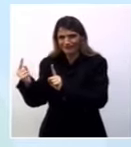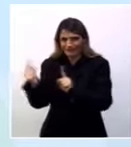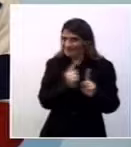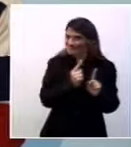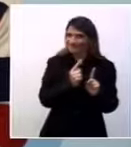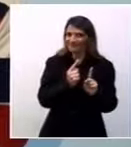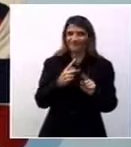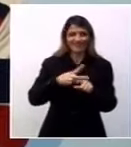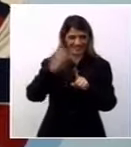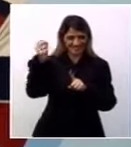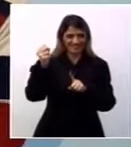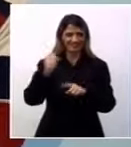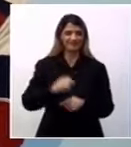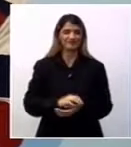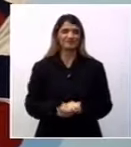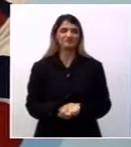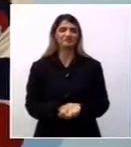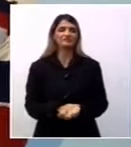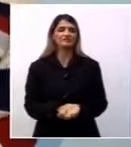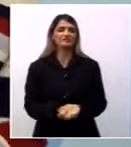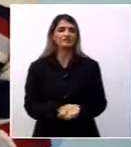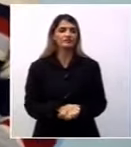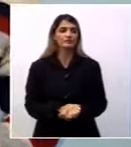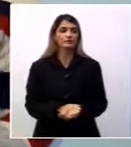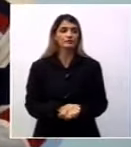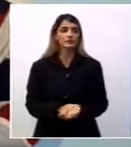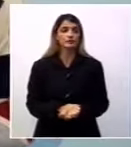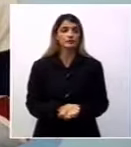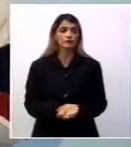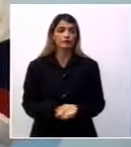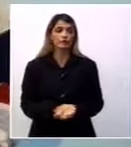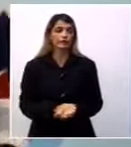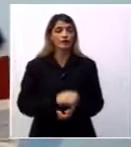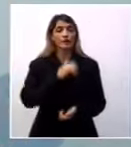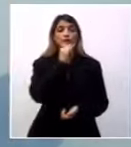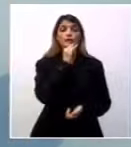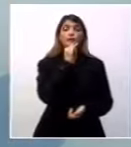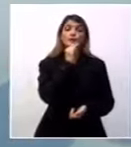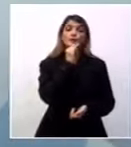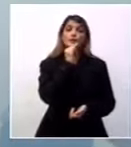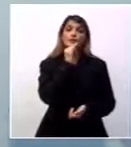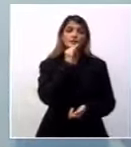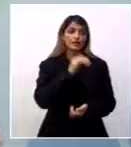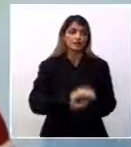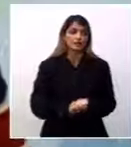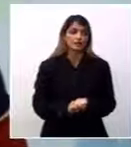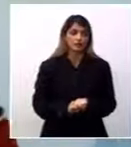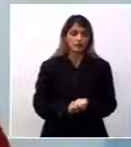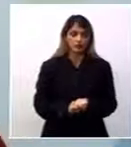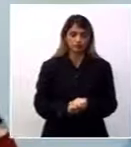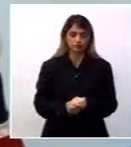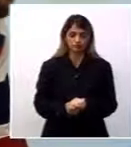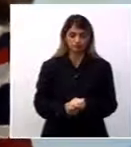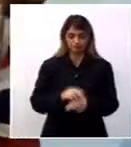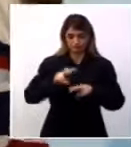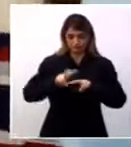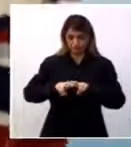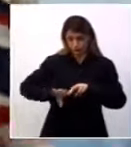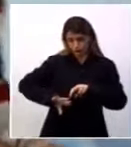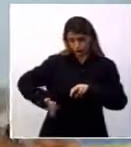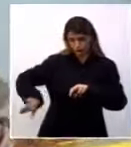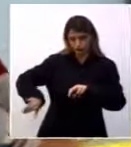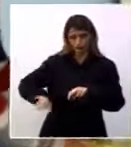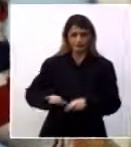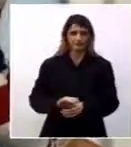equipe, ok? Então vamos aqui, vamos dar um exemplo, né? Dá licença que eu vou tirar esse banco agora.